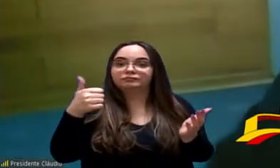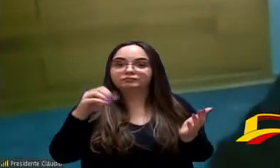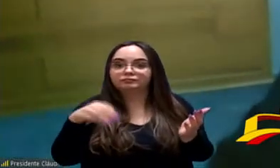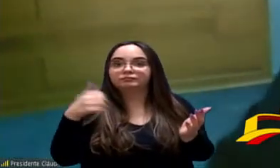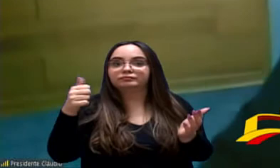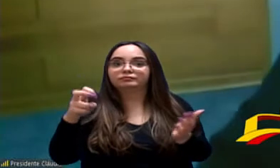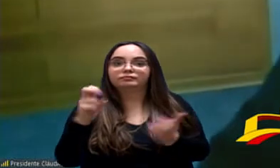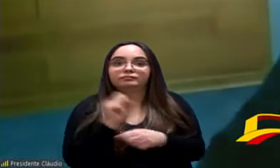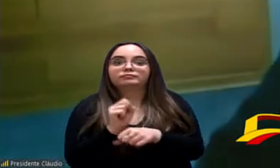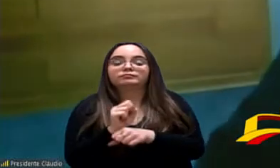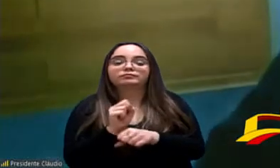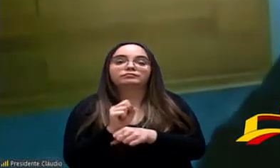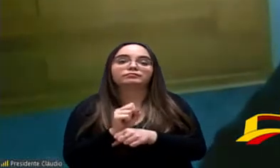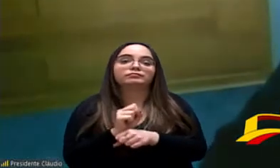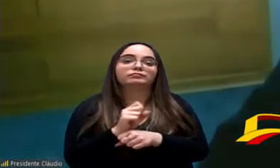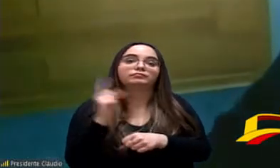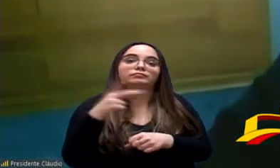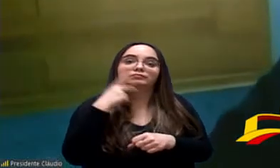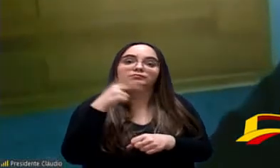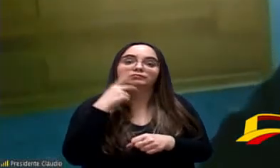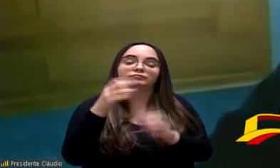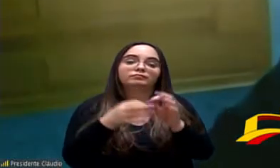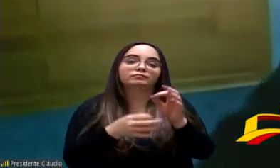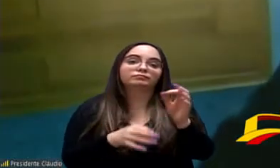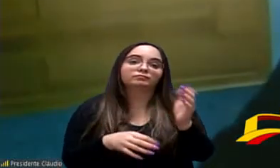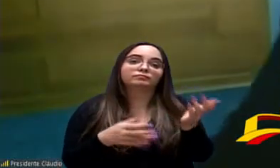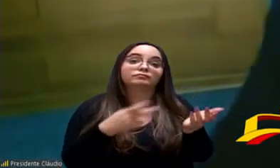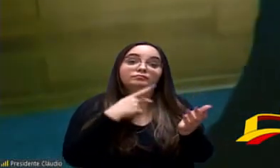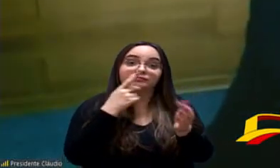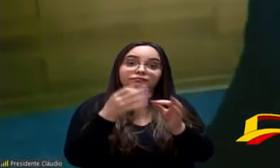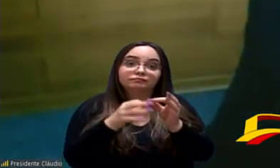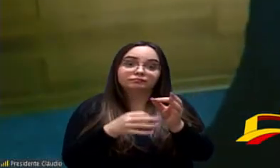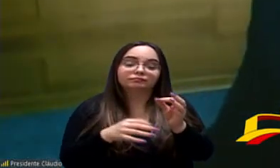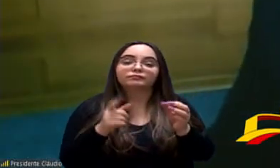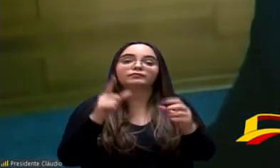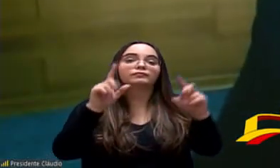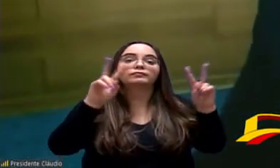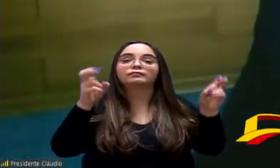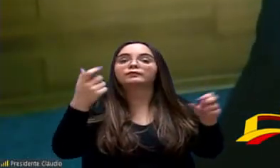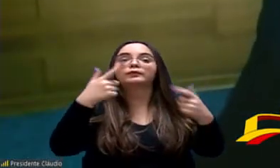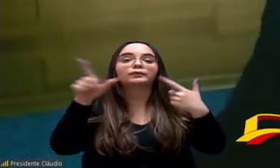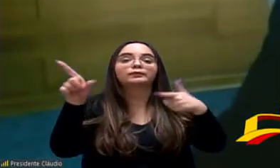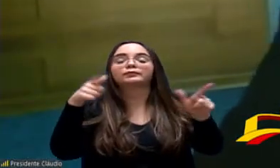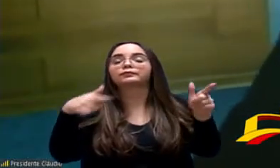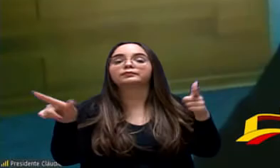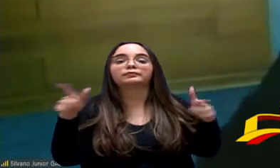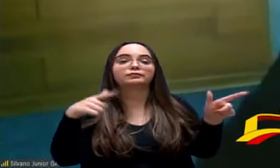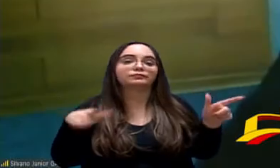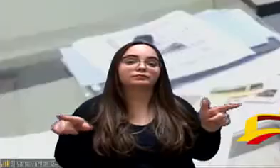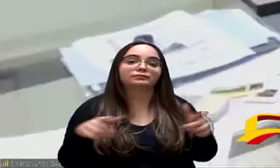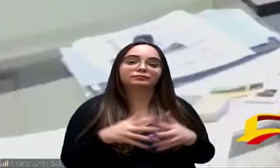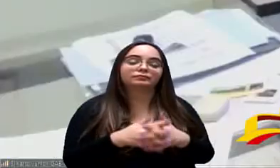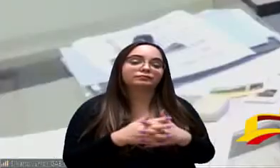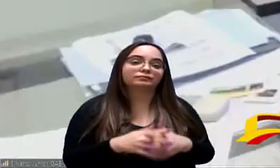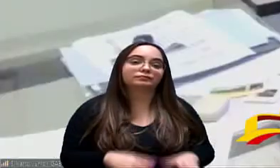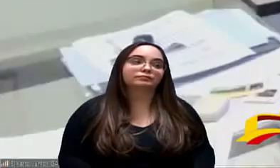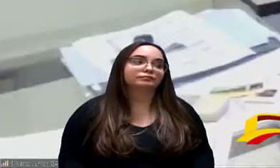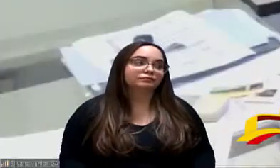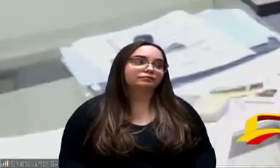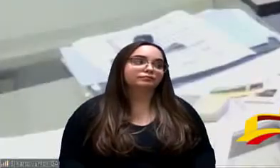para ficar na mão. E aí eles ficam falando, e além de falar, entra em outros assuntos. E quando nós... Verdade, Cláudio. Vai dar o